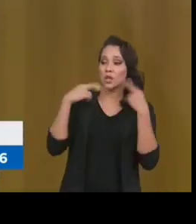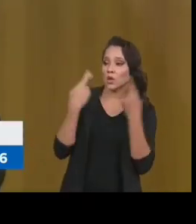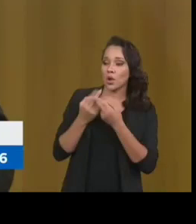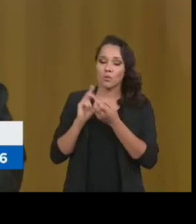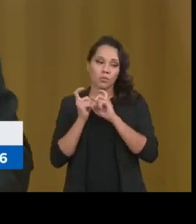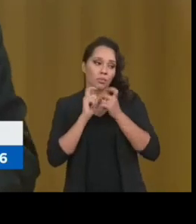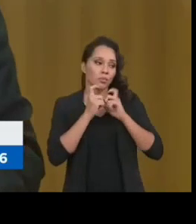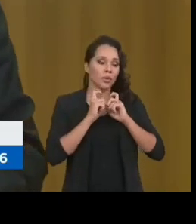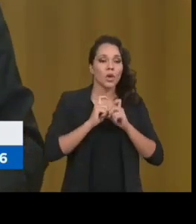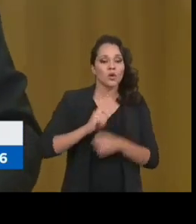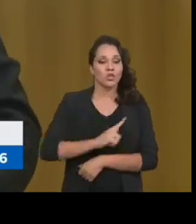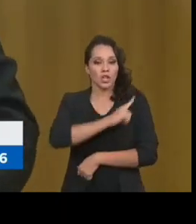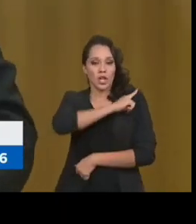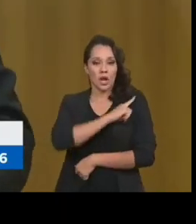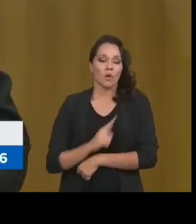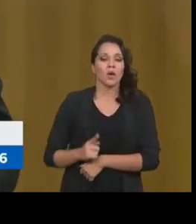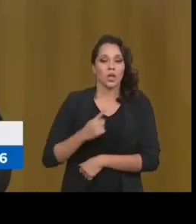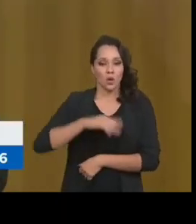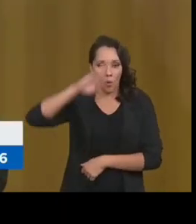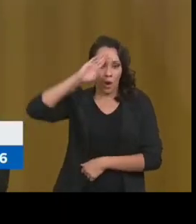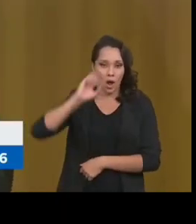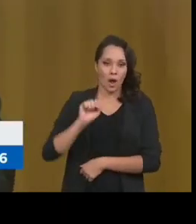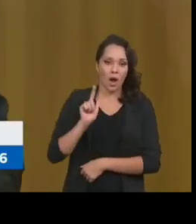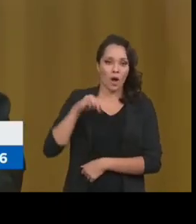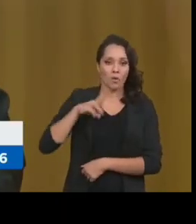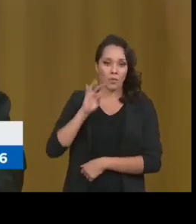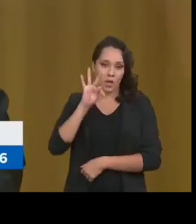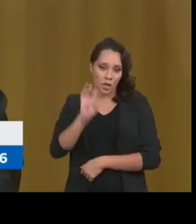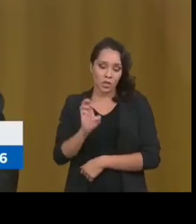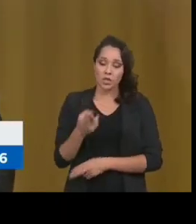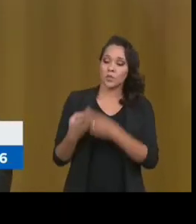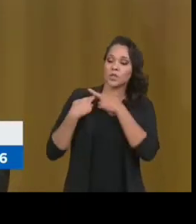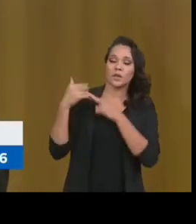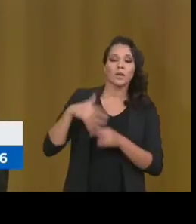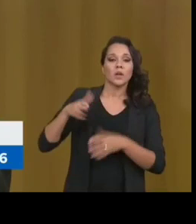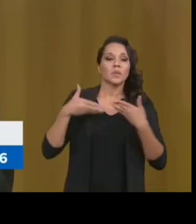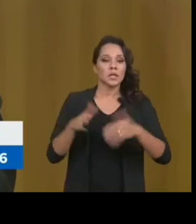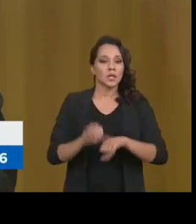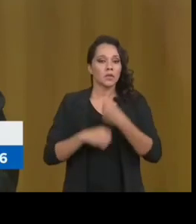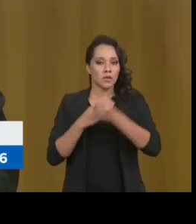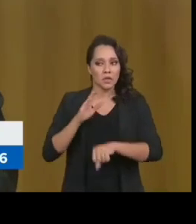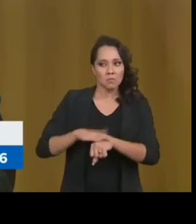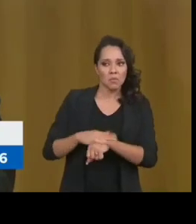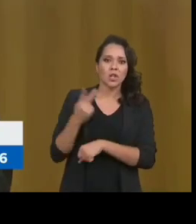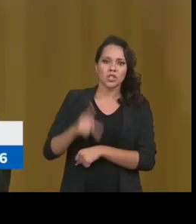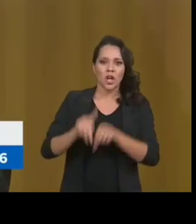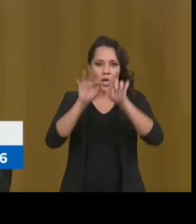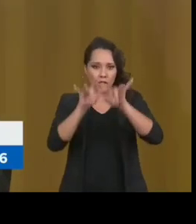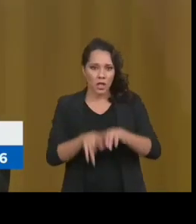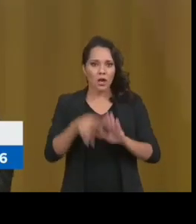com um general e com um almirante que comandam esse setor do Ministério da Defesa. Eles próprios já editaram as